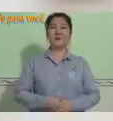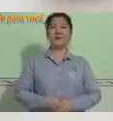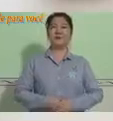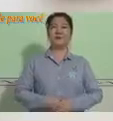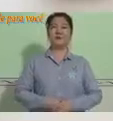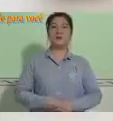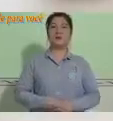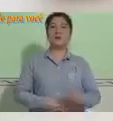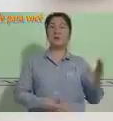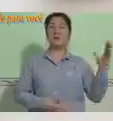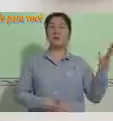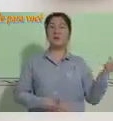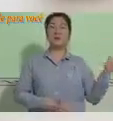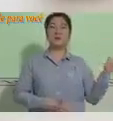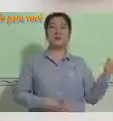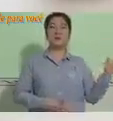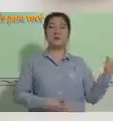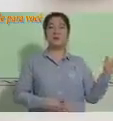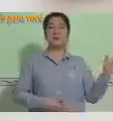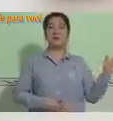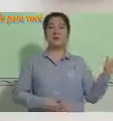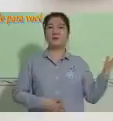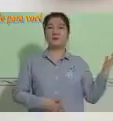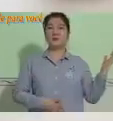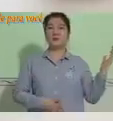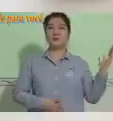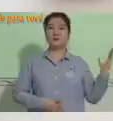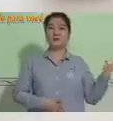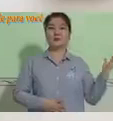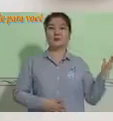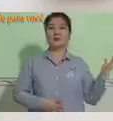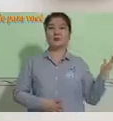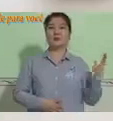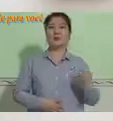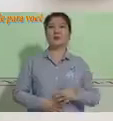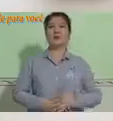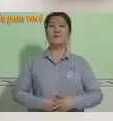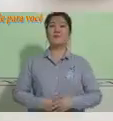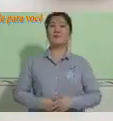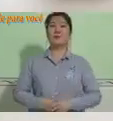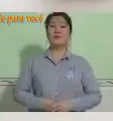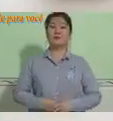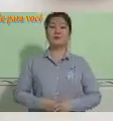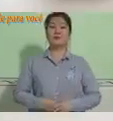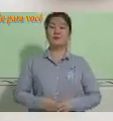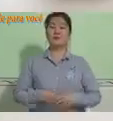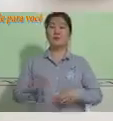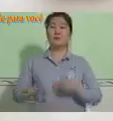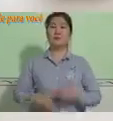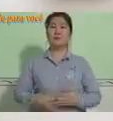vírgula, uso de medicamentos para o que oração, ponto e vírgula, abuso de álcool ou drogas ilícitas, ponto e vírgula, doenças